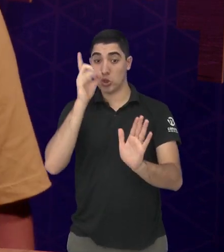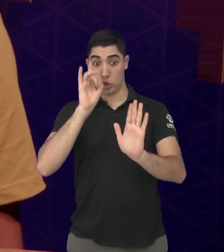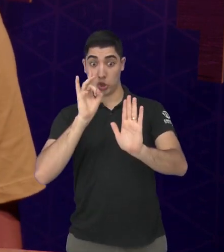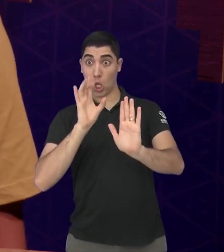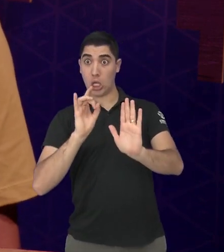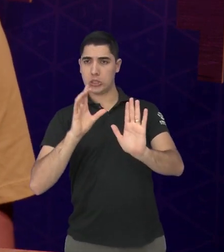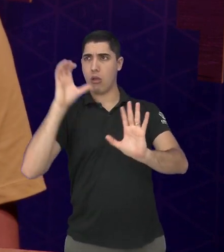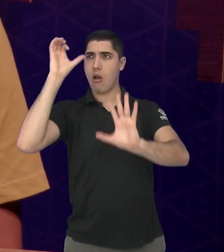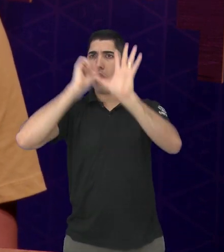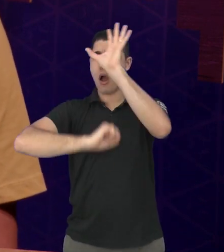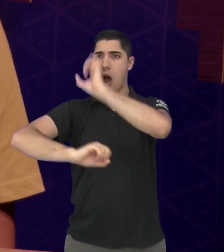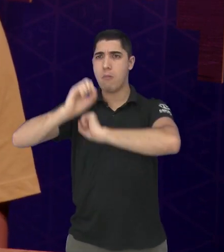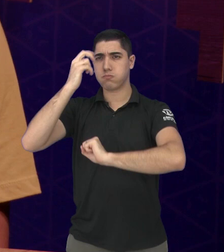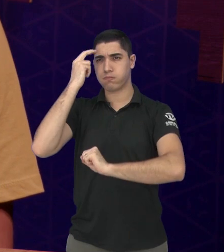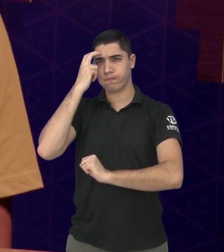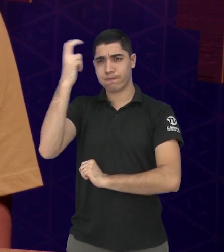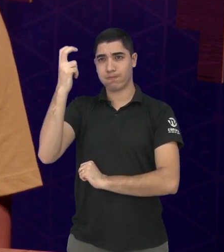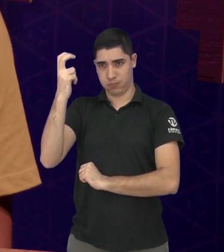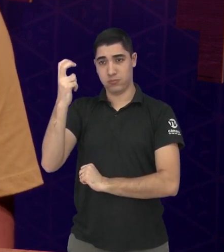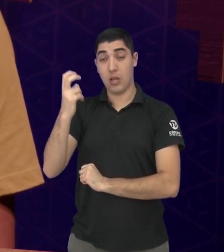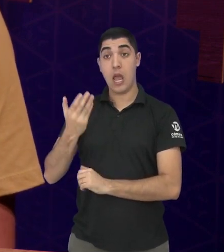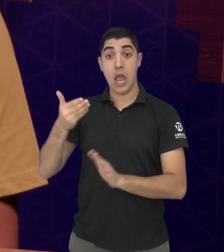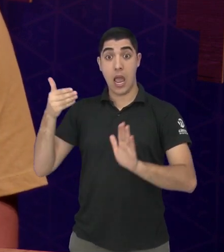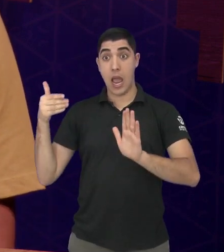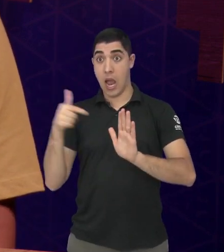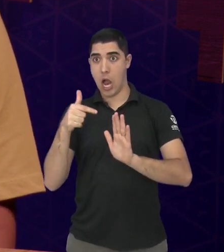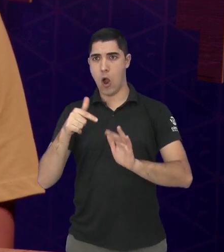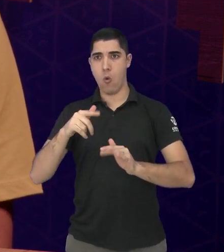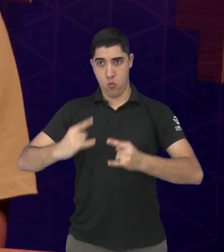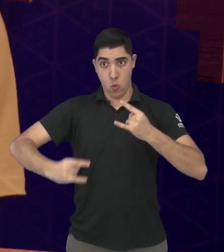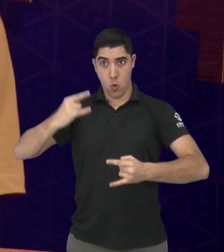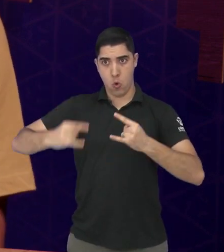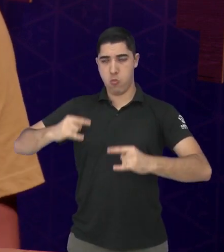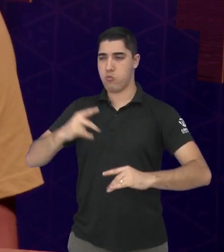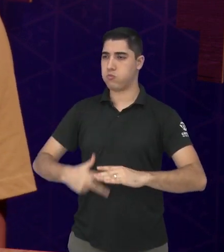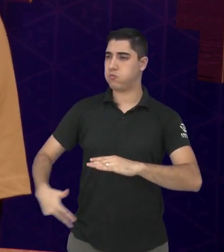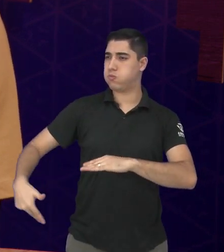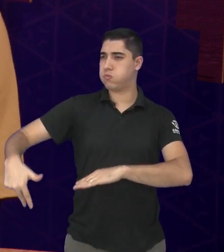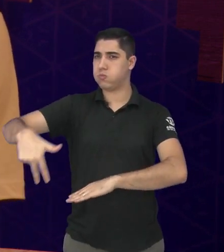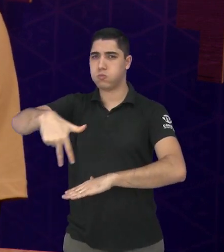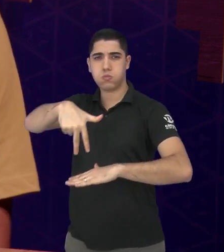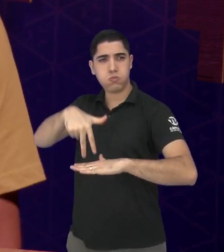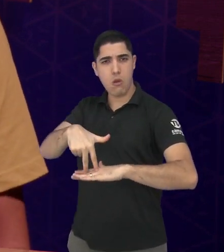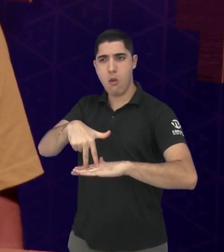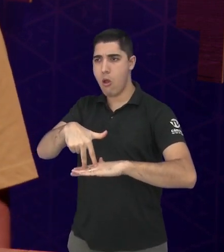torna autoconsciente, que é o Ultron, e aí ele sai